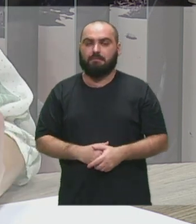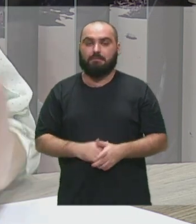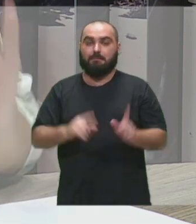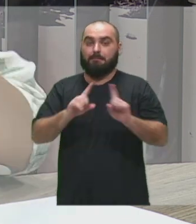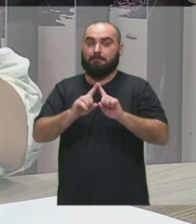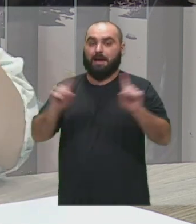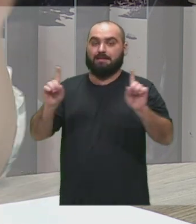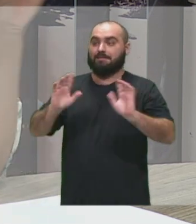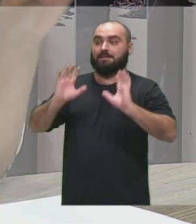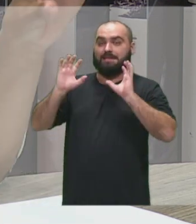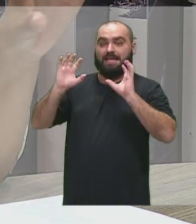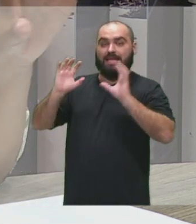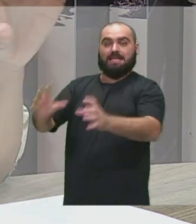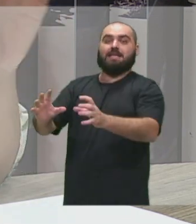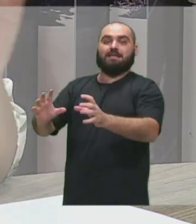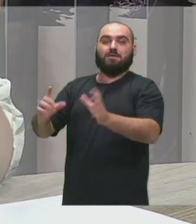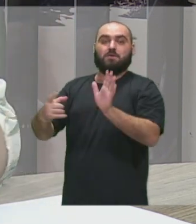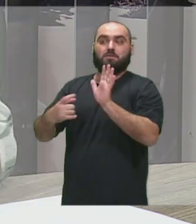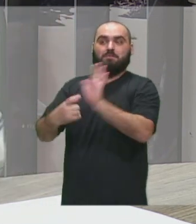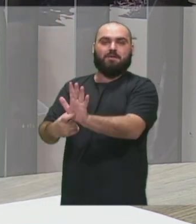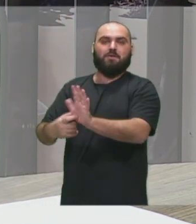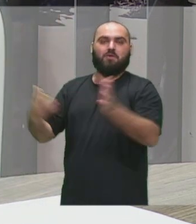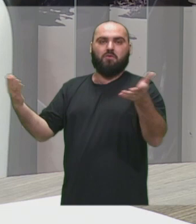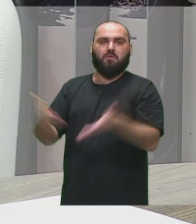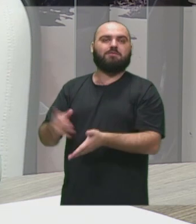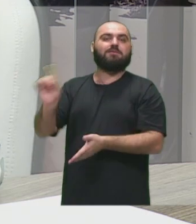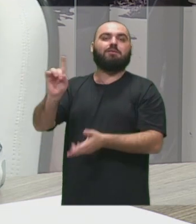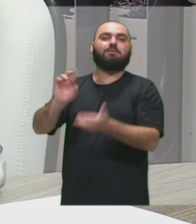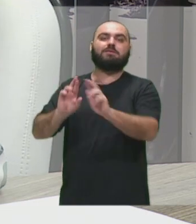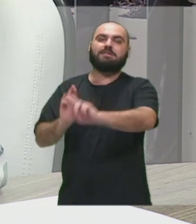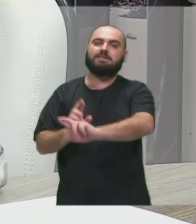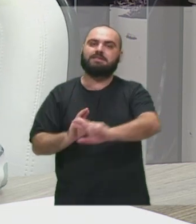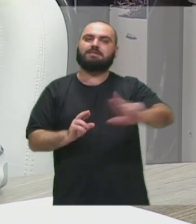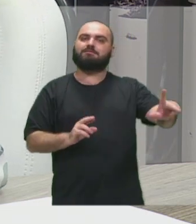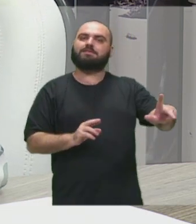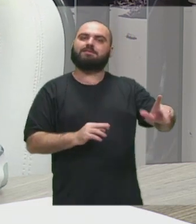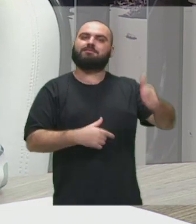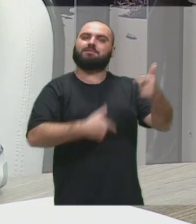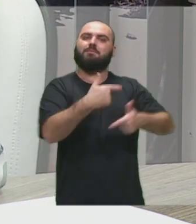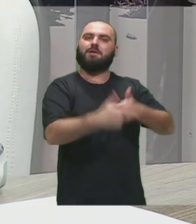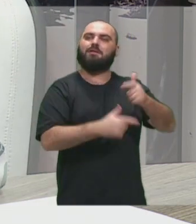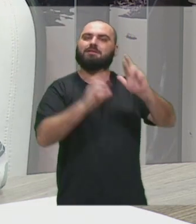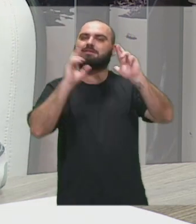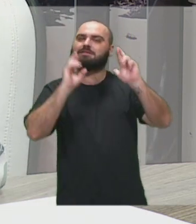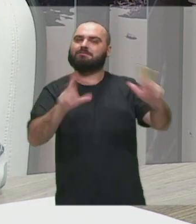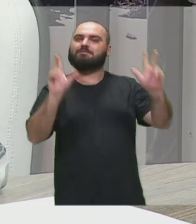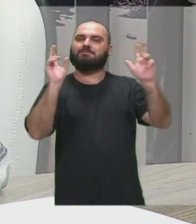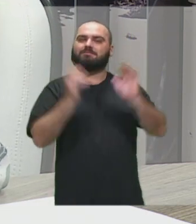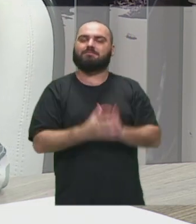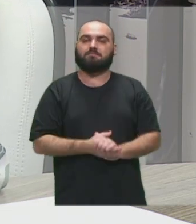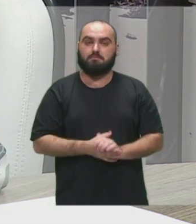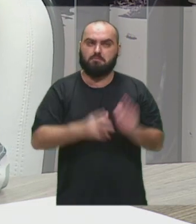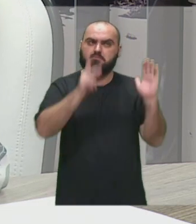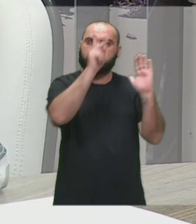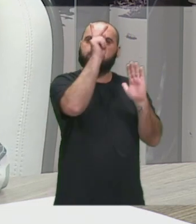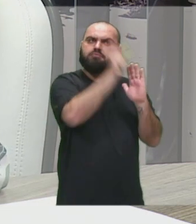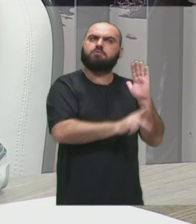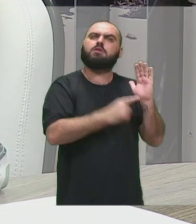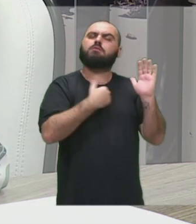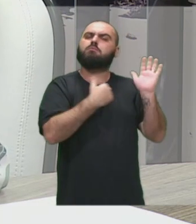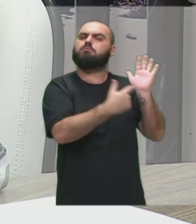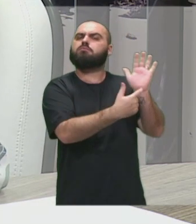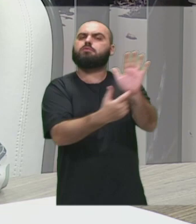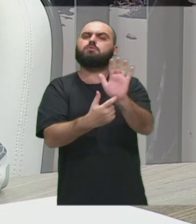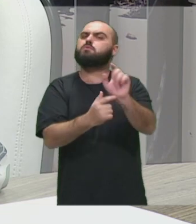que você vê ali, essa exposição. Era de uma outra forma que eu queria trabalhar. No projeto que eu coloquei lá, eu coloquei para a